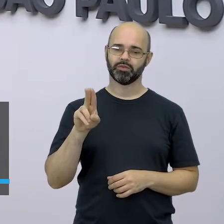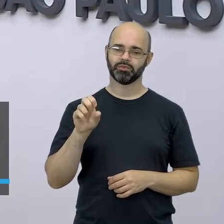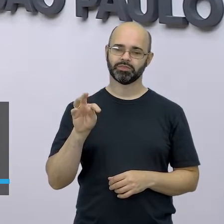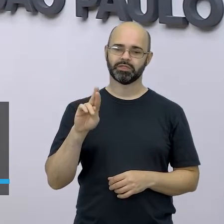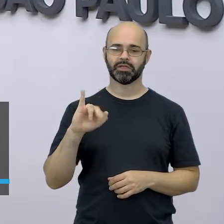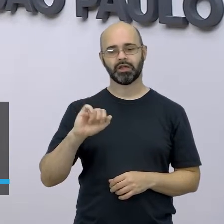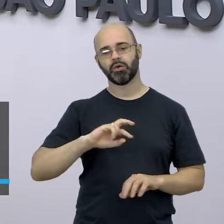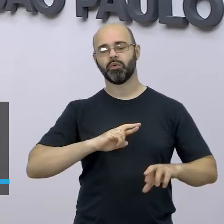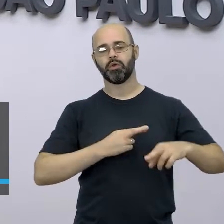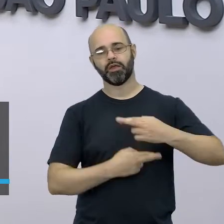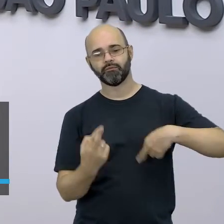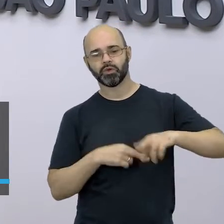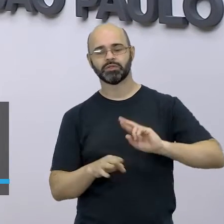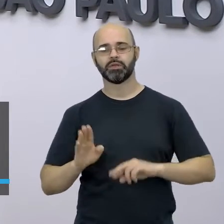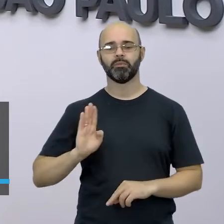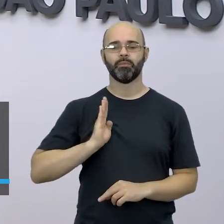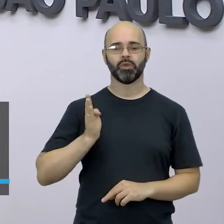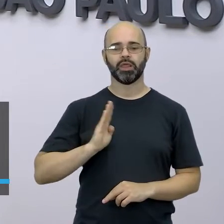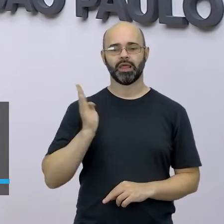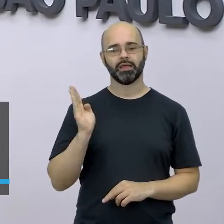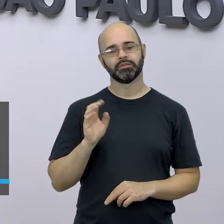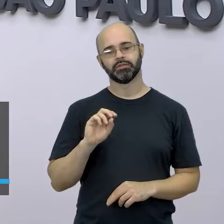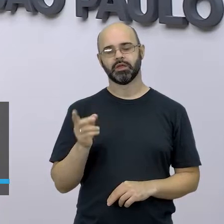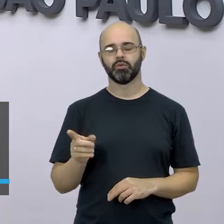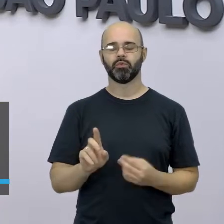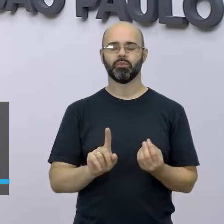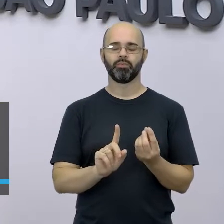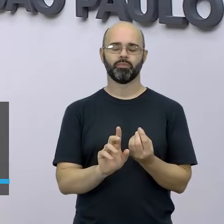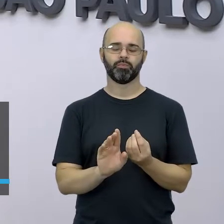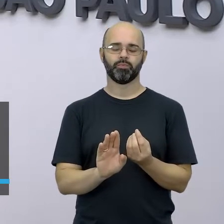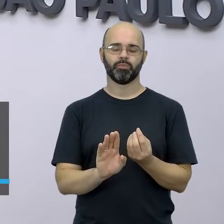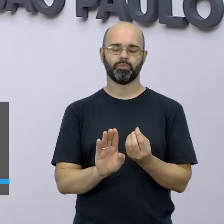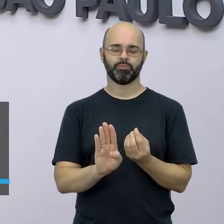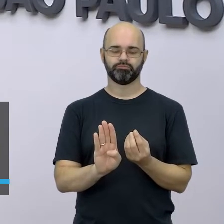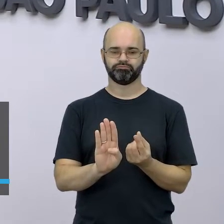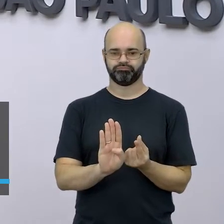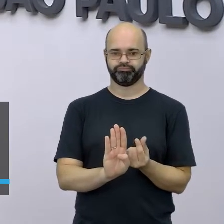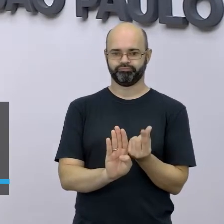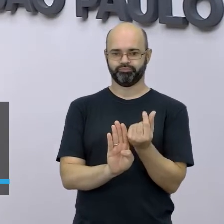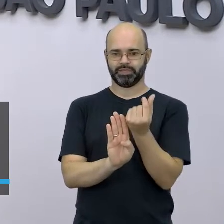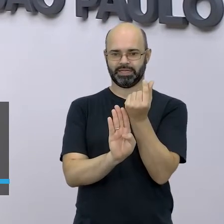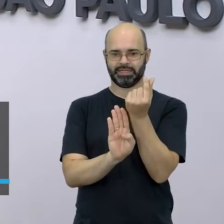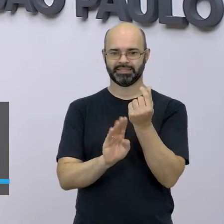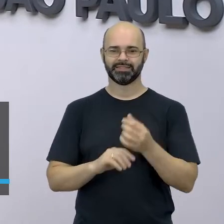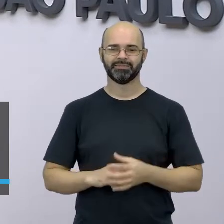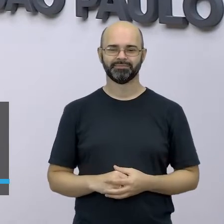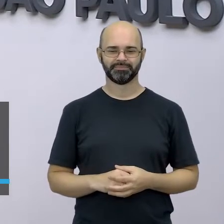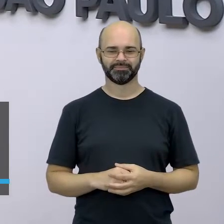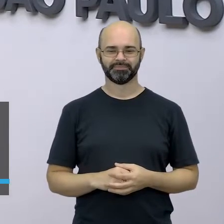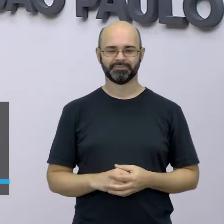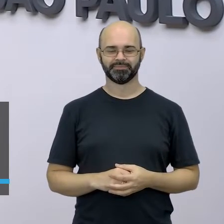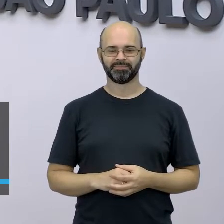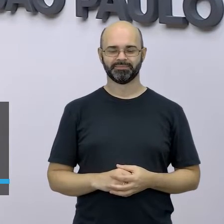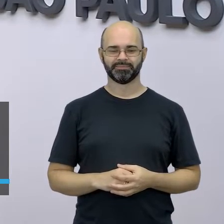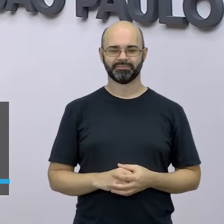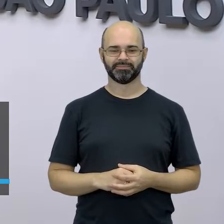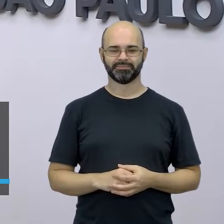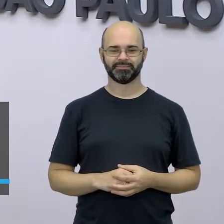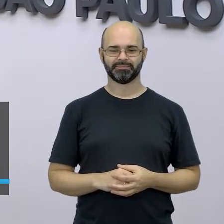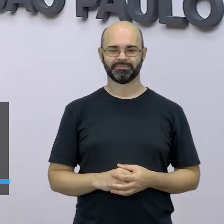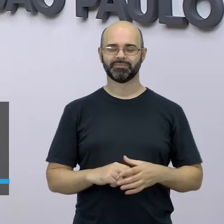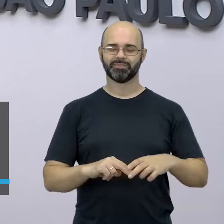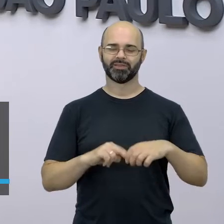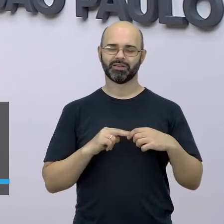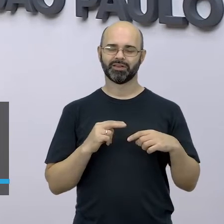tá certo? Então, é por esse motivo que a gente localiza ou identifica esses países com